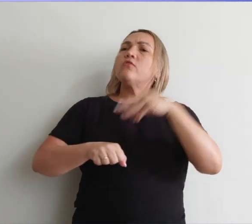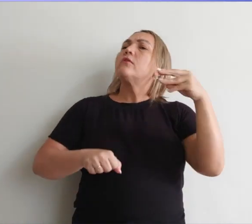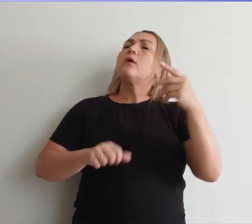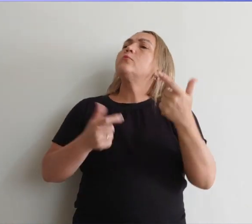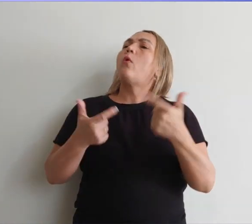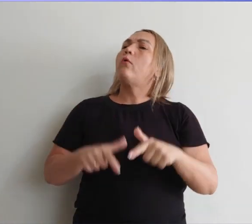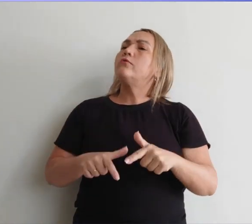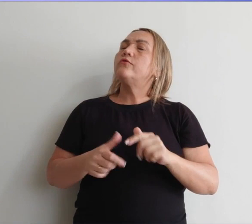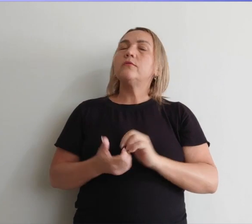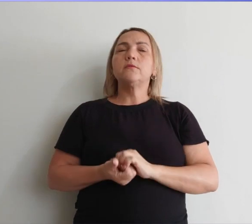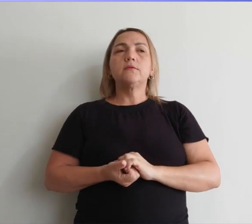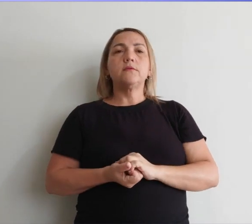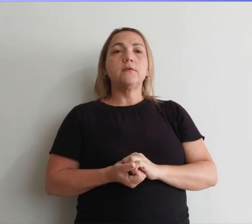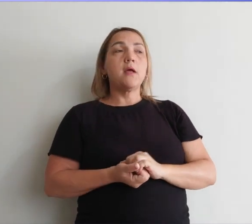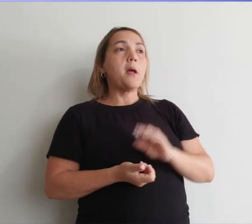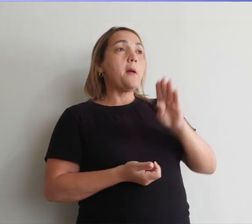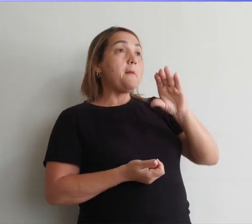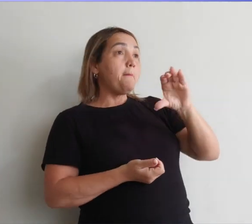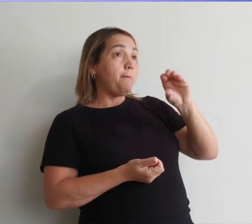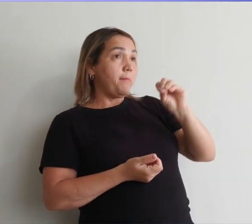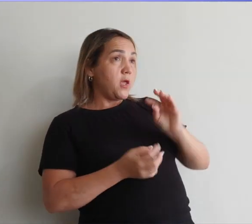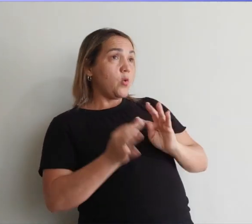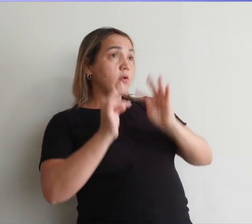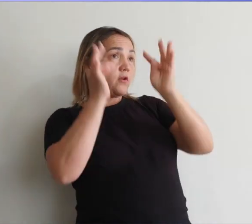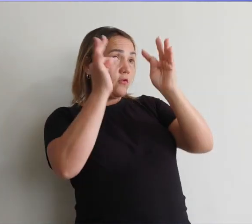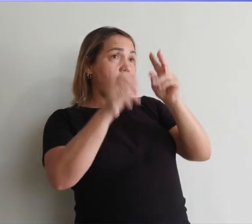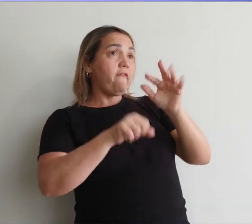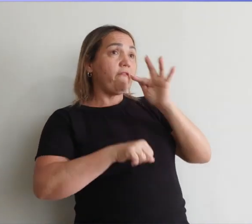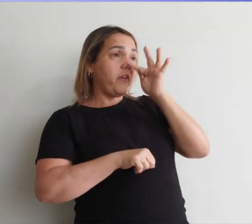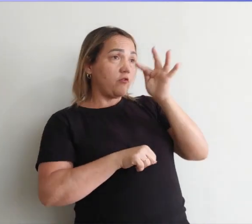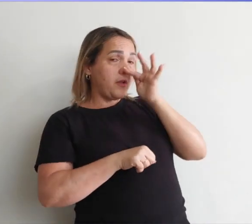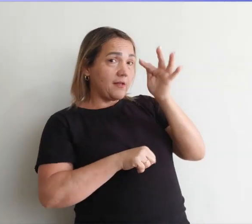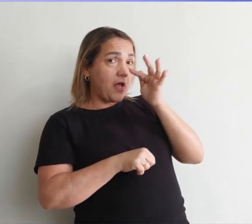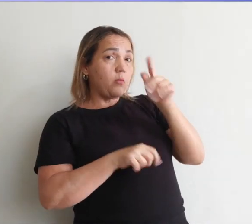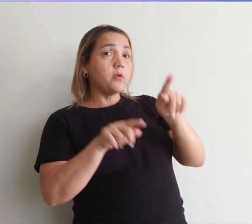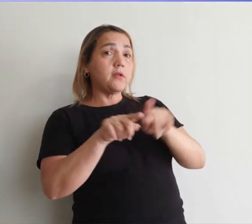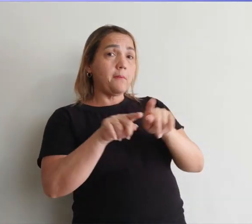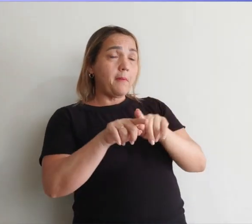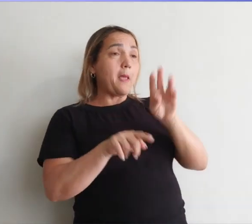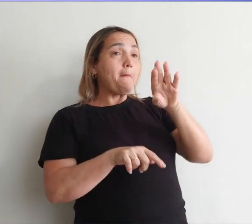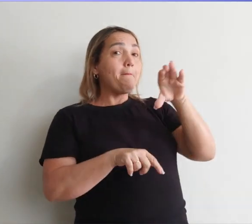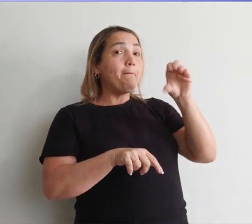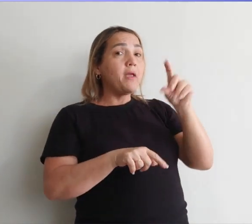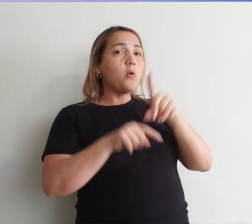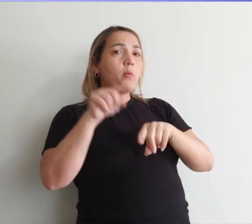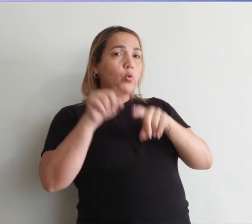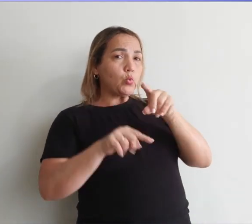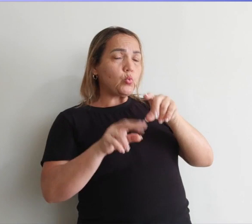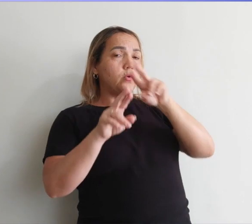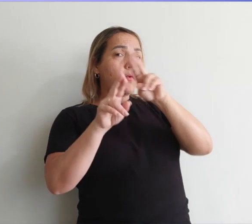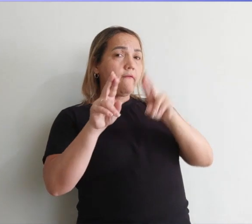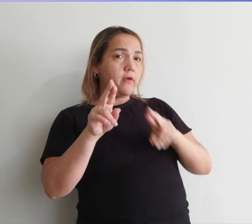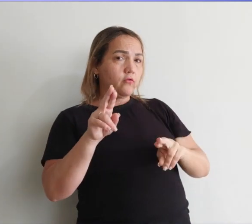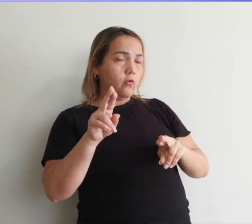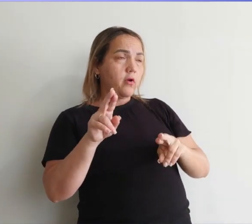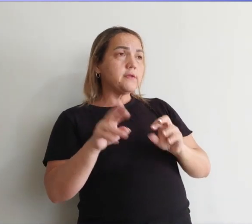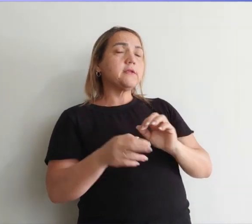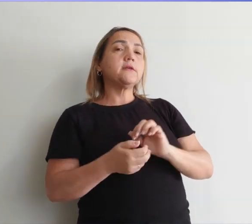seu mestrado? Na biotecnologia vegetal, hoje biotecnologia vegetal e bioprodutos, na